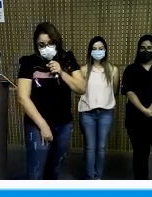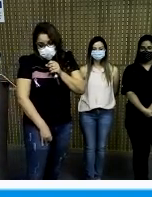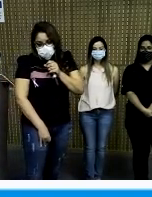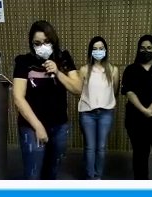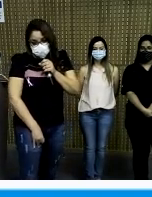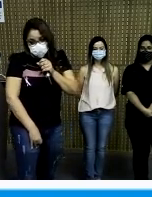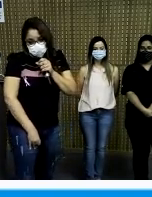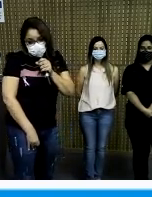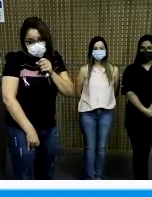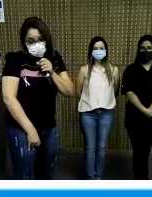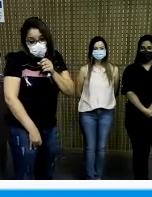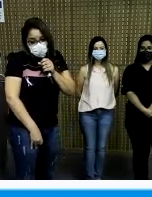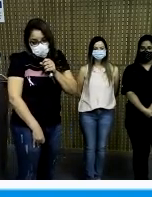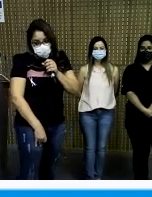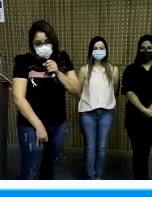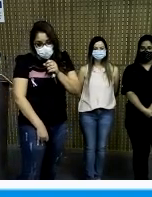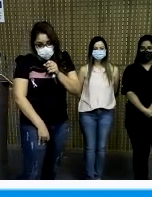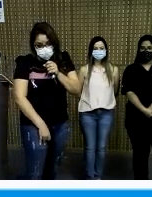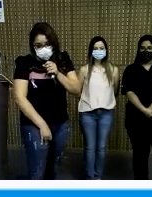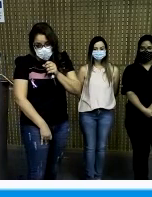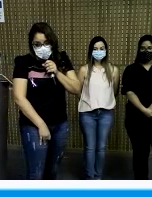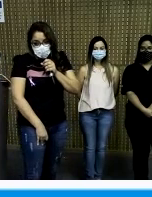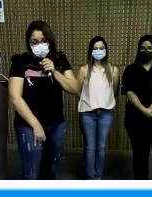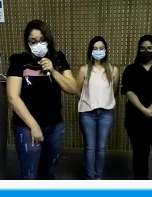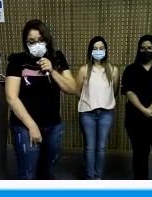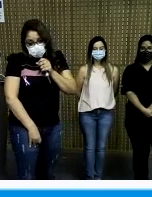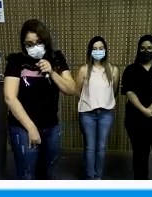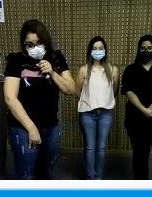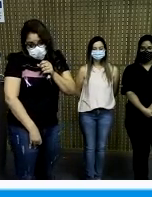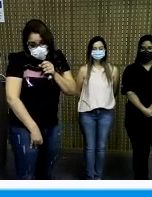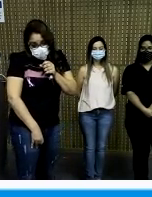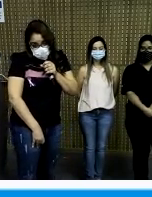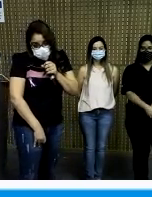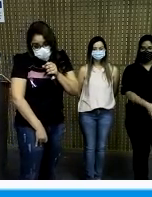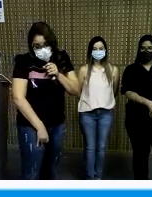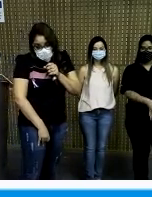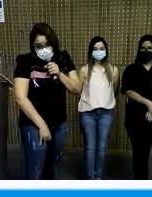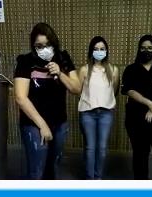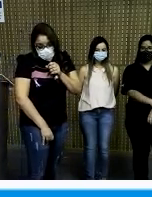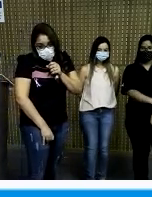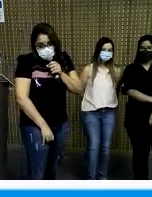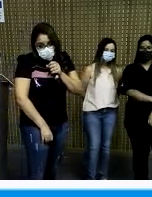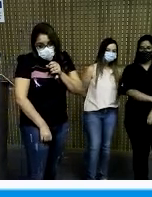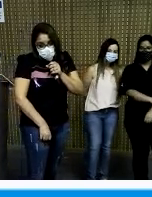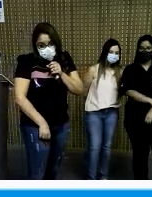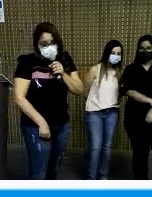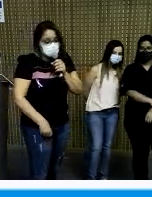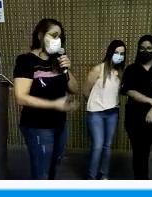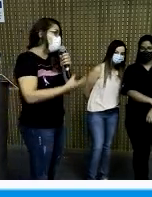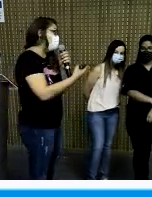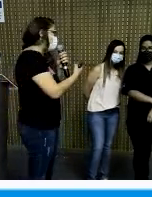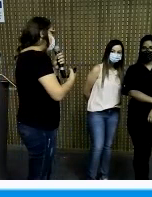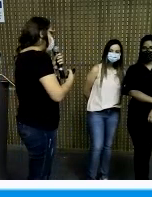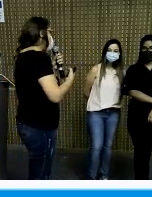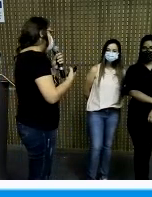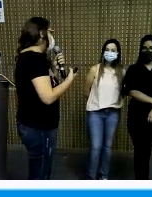esses registros estão prejudicados. A gente conversou bastante sobre isso e a gente acredita que